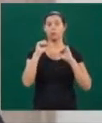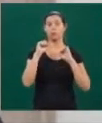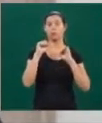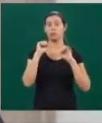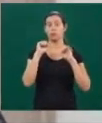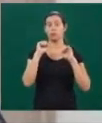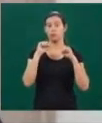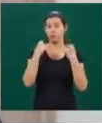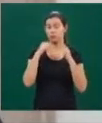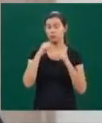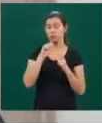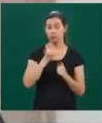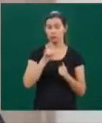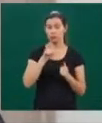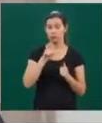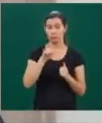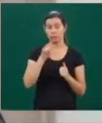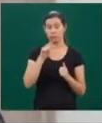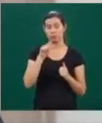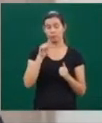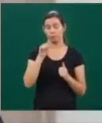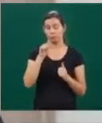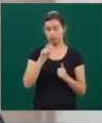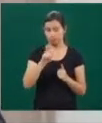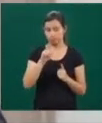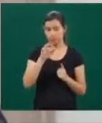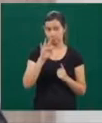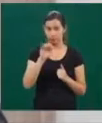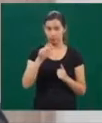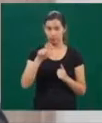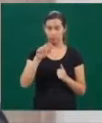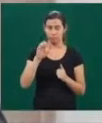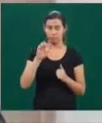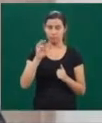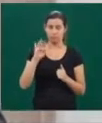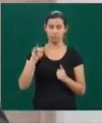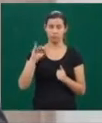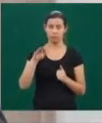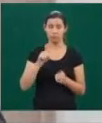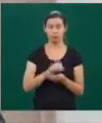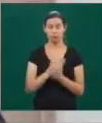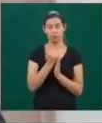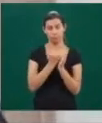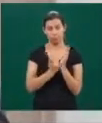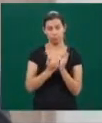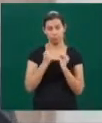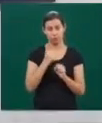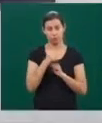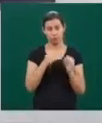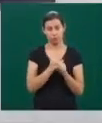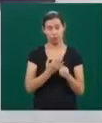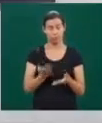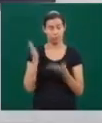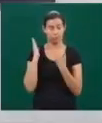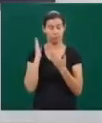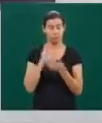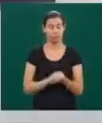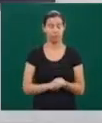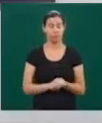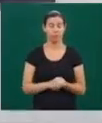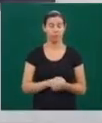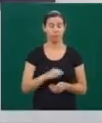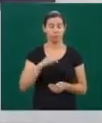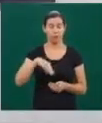estudantis. A programação completa pela internet no www.eventos.ufo.br. A moda